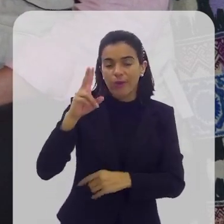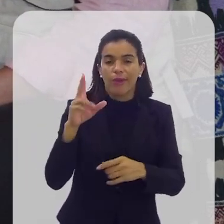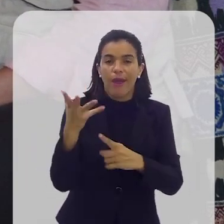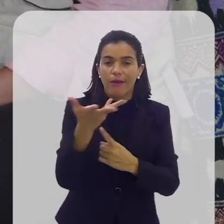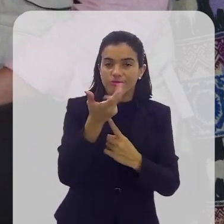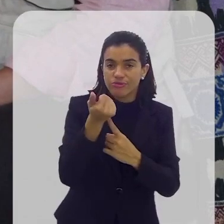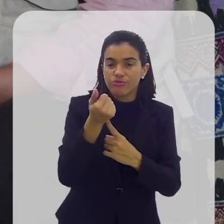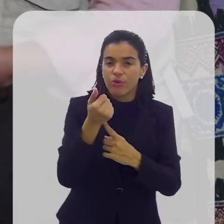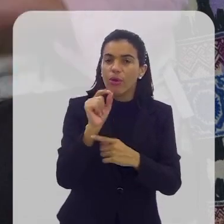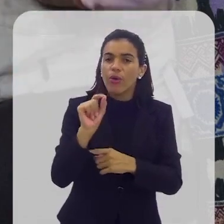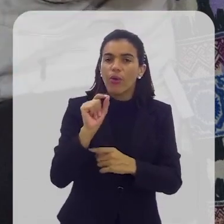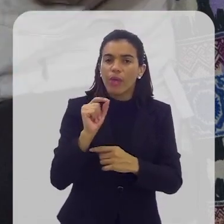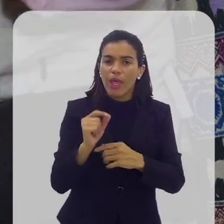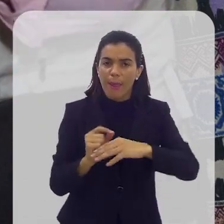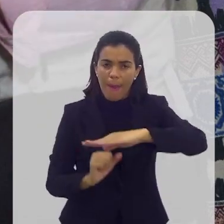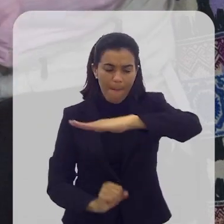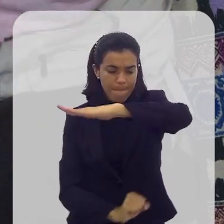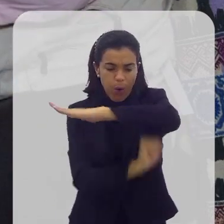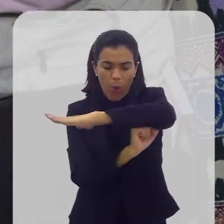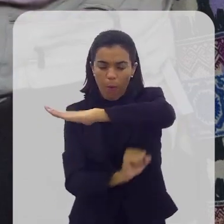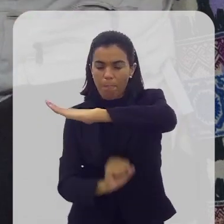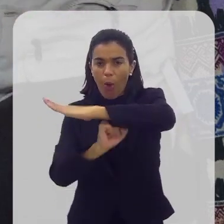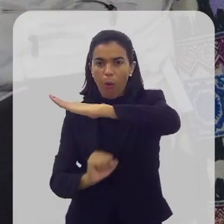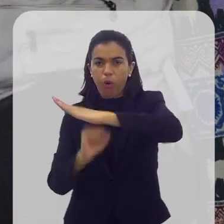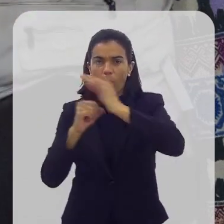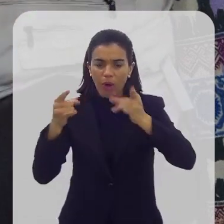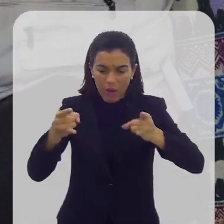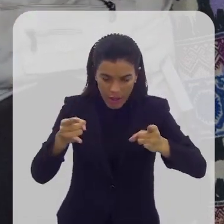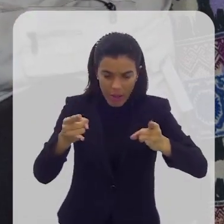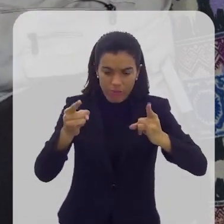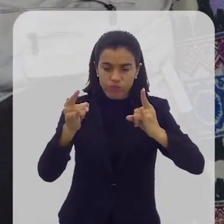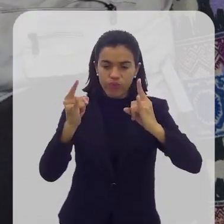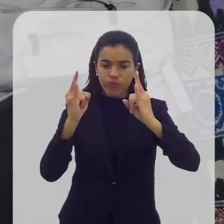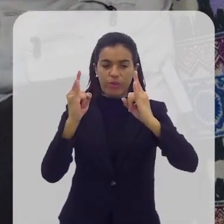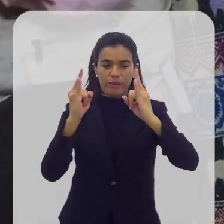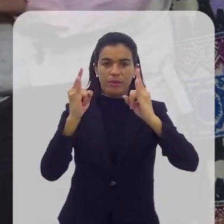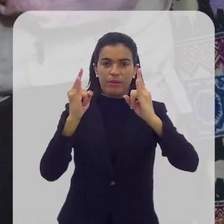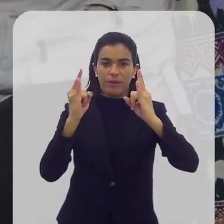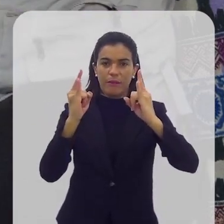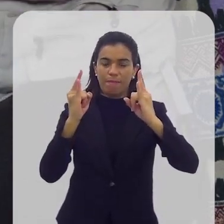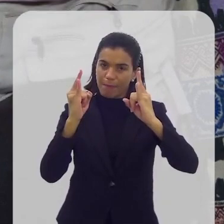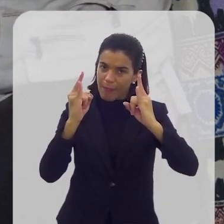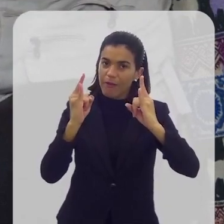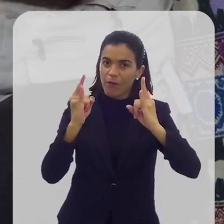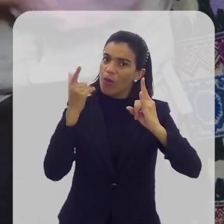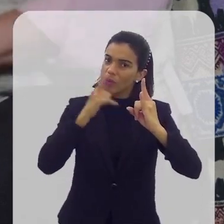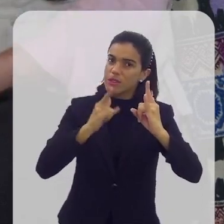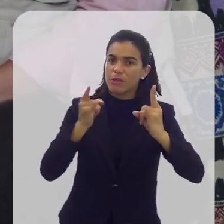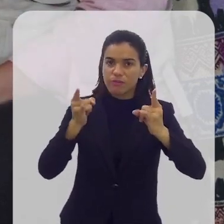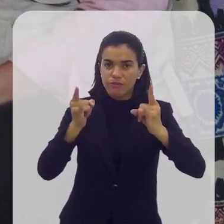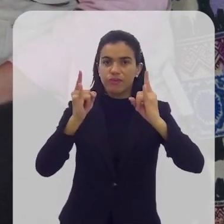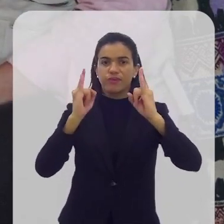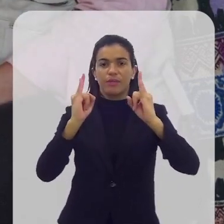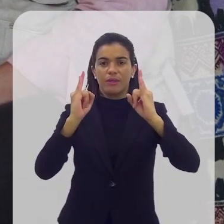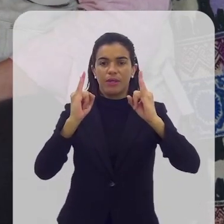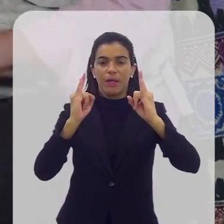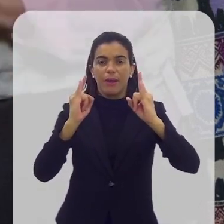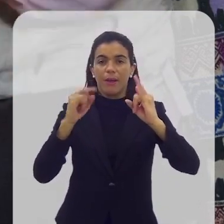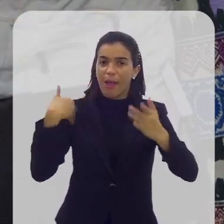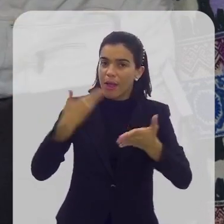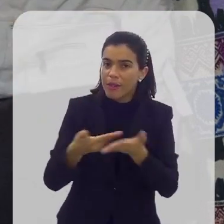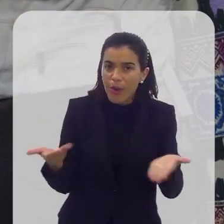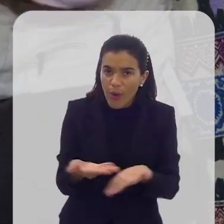luxuoso. Todo o entorno dialogava com o que estava acontecendo aqui dentro do palácio. Exatamente. Por isso, até hoje, nós temos uma rede